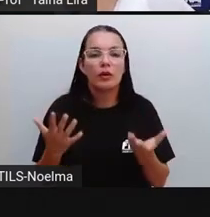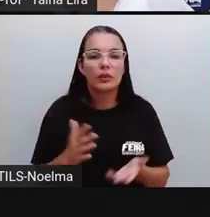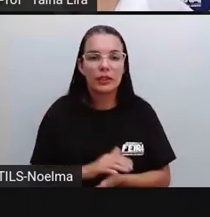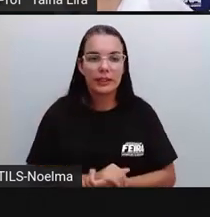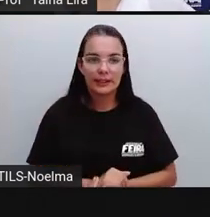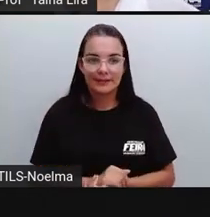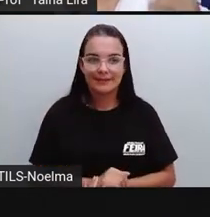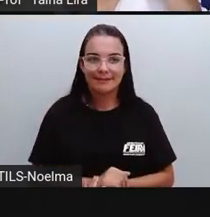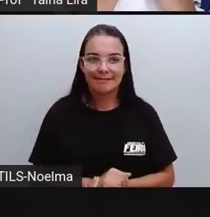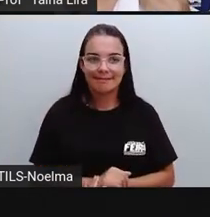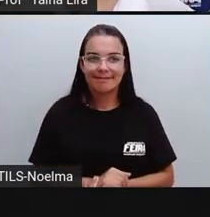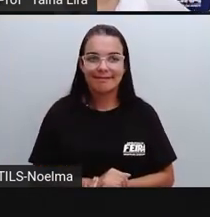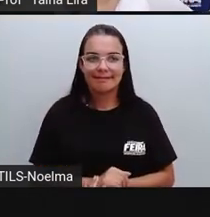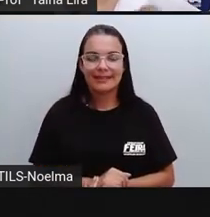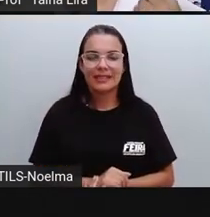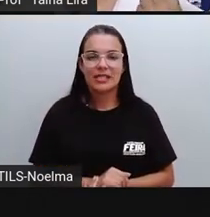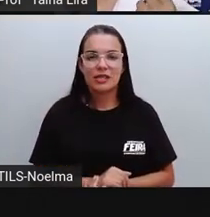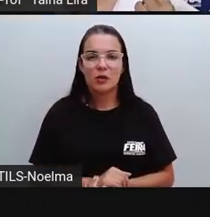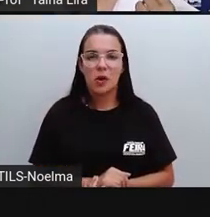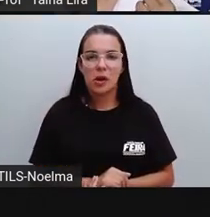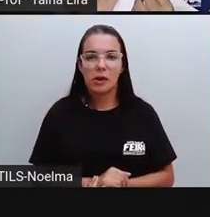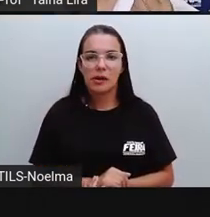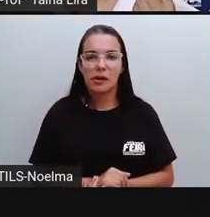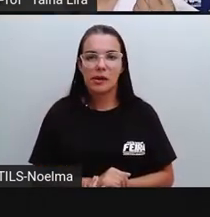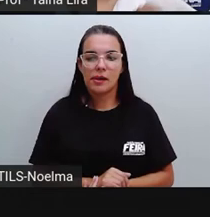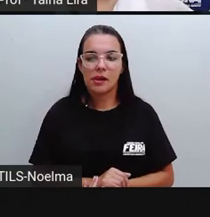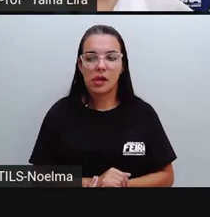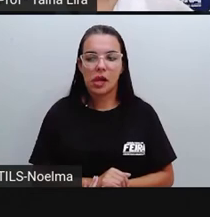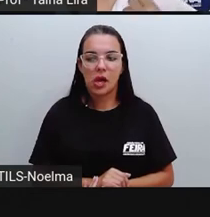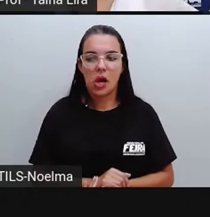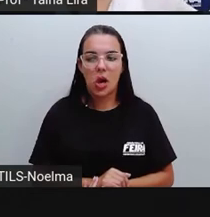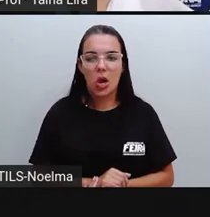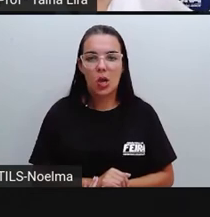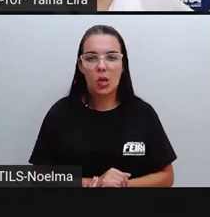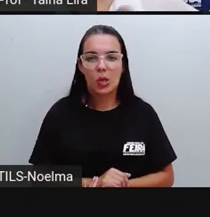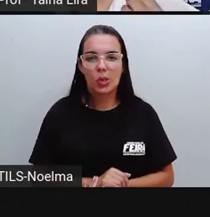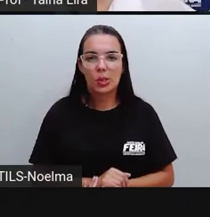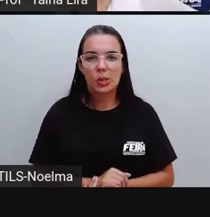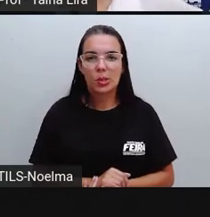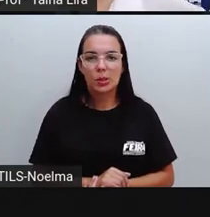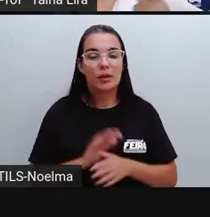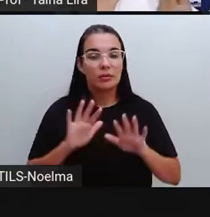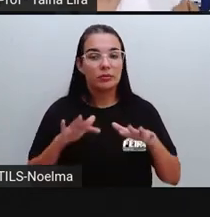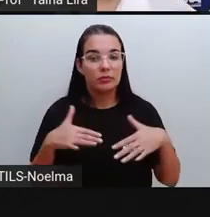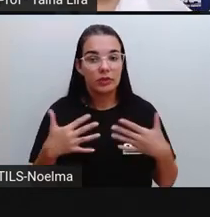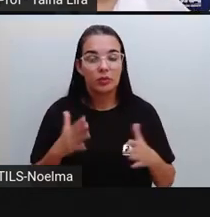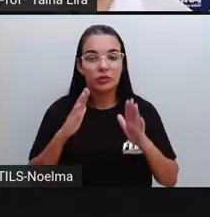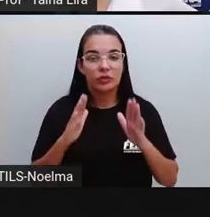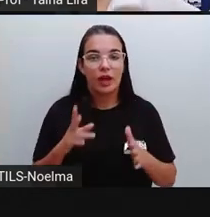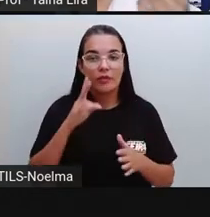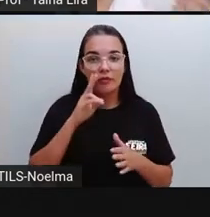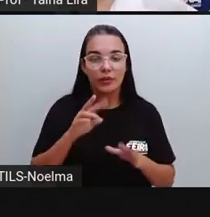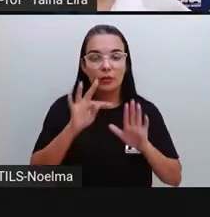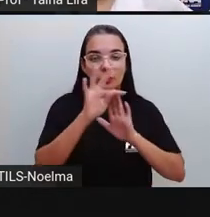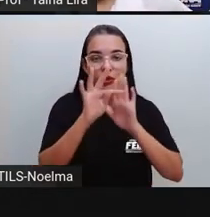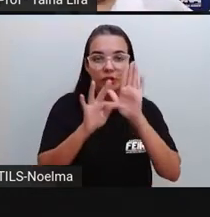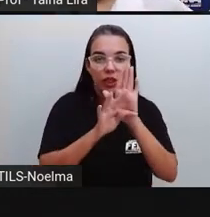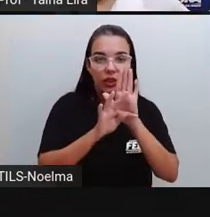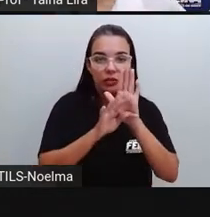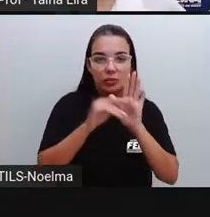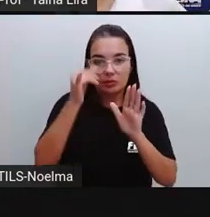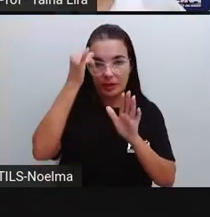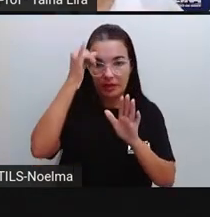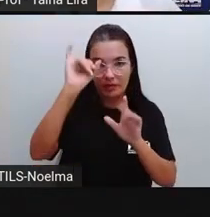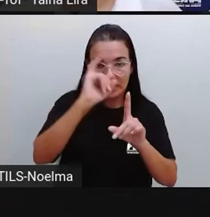Nós já vimos aí, né, que esses textos, eles são, né, pensados aí para crianças, principalmente aquelas que